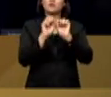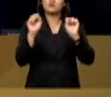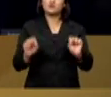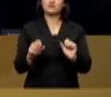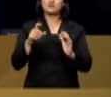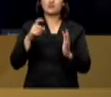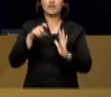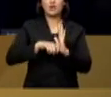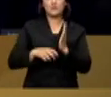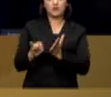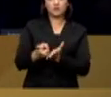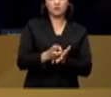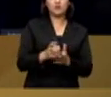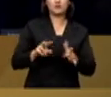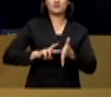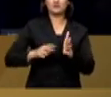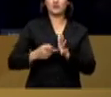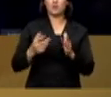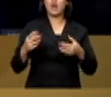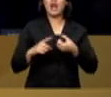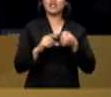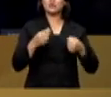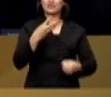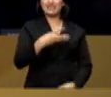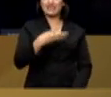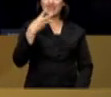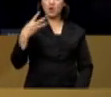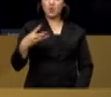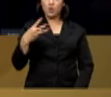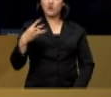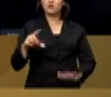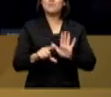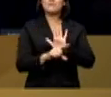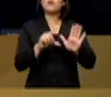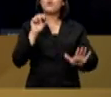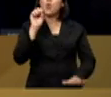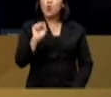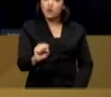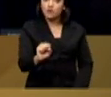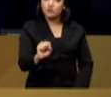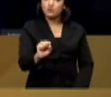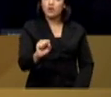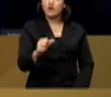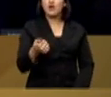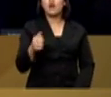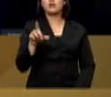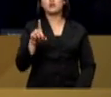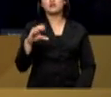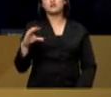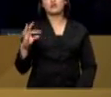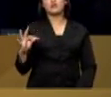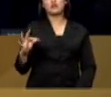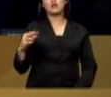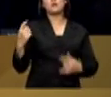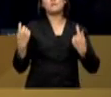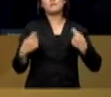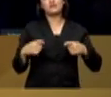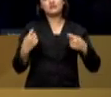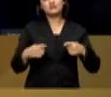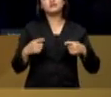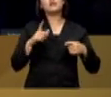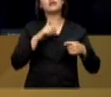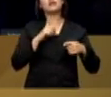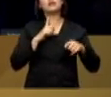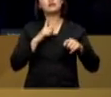Nesse contexto, o significado do artigo 34, parágrafo 8º do ADCT, que é o que ele invoca, deve ser